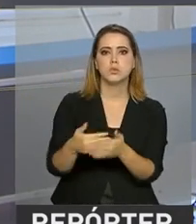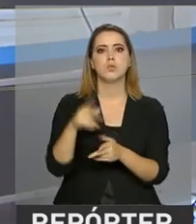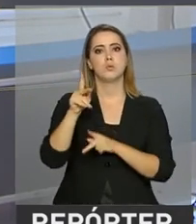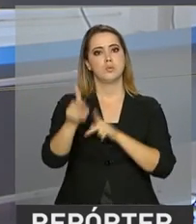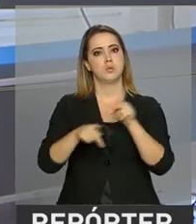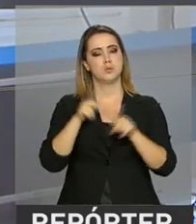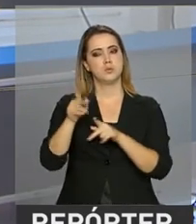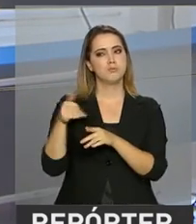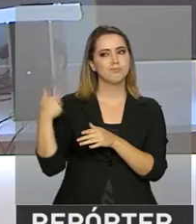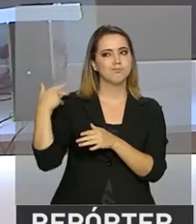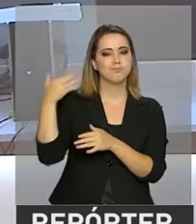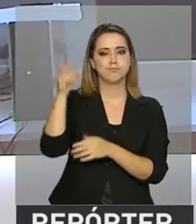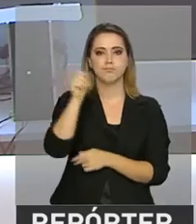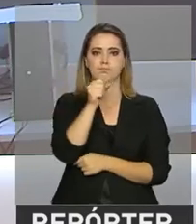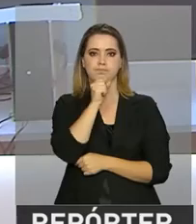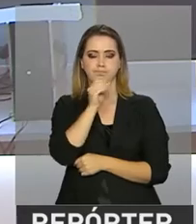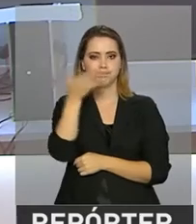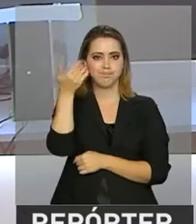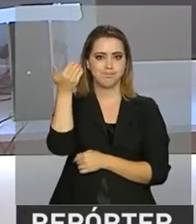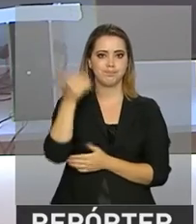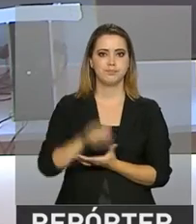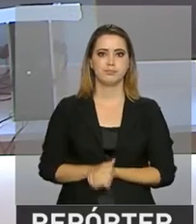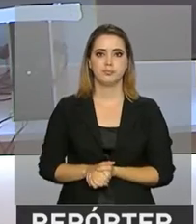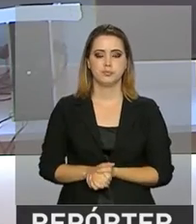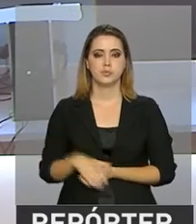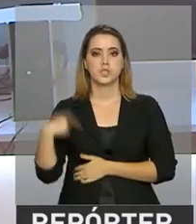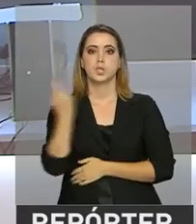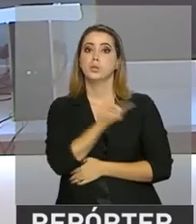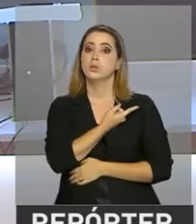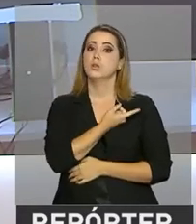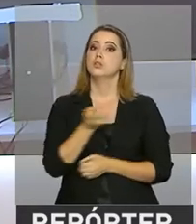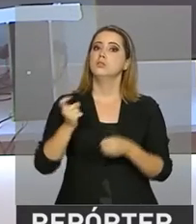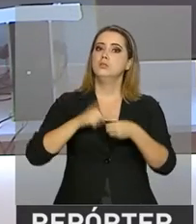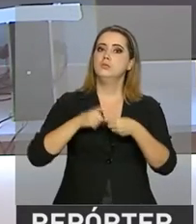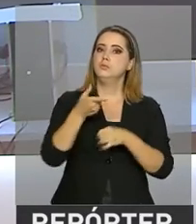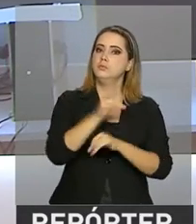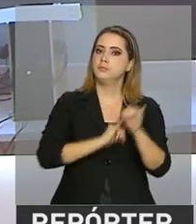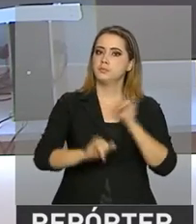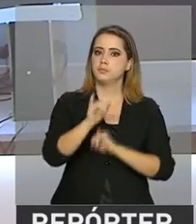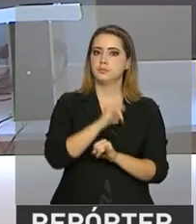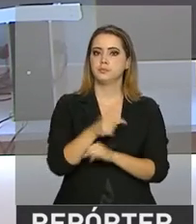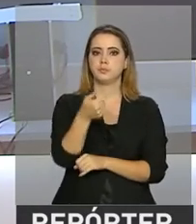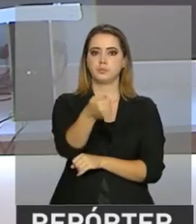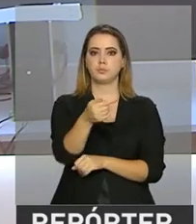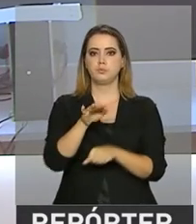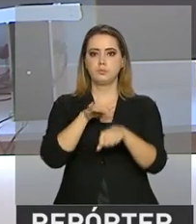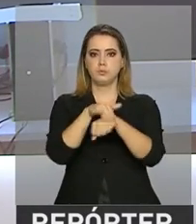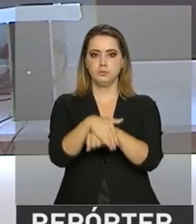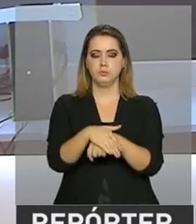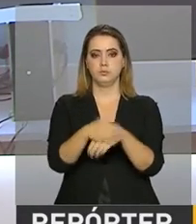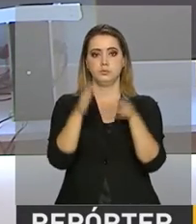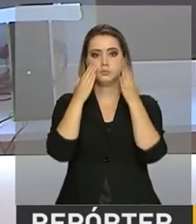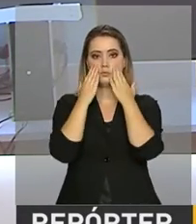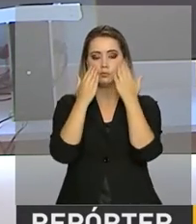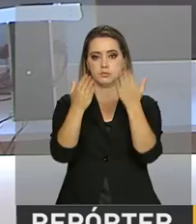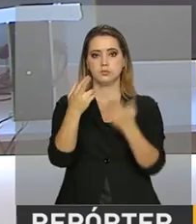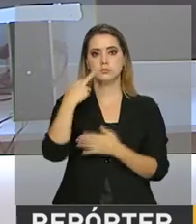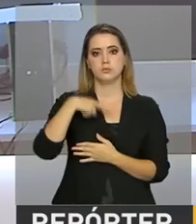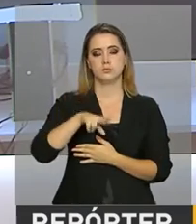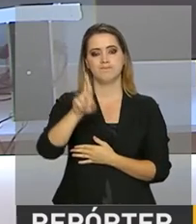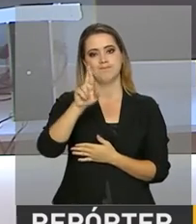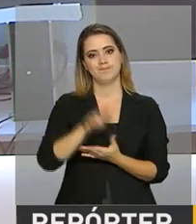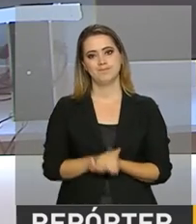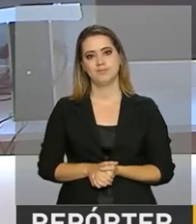pré históricos nós voltamos a qualquer momento com outras informações ou a sete da noite na próxima edição do